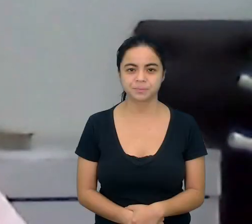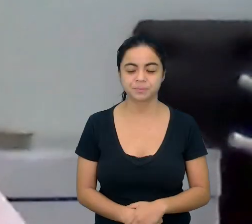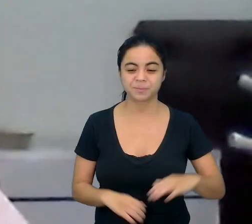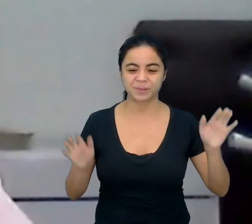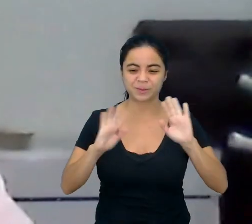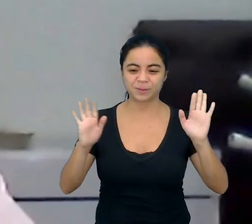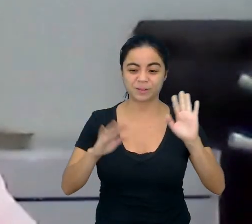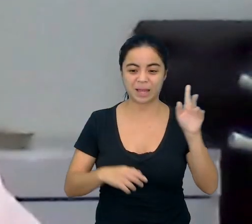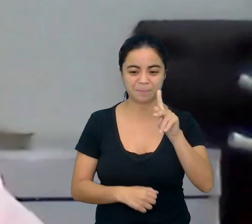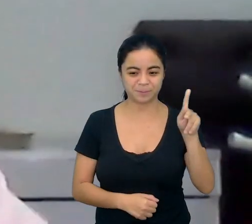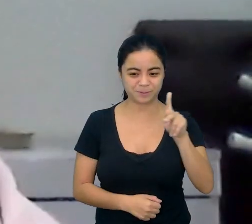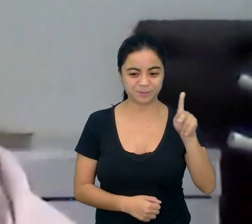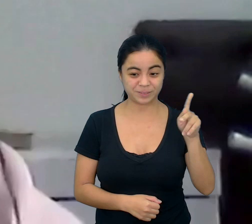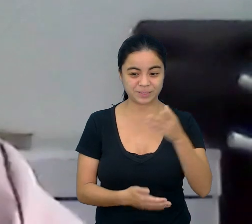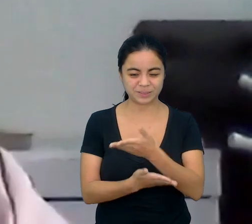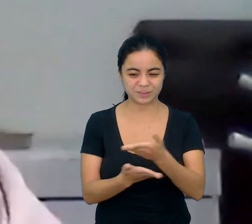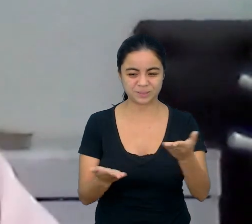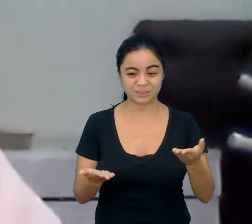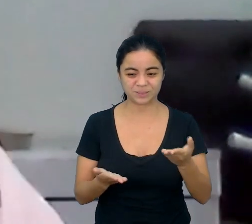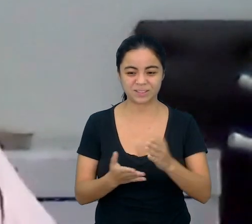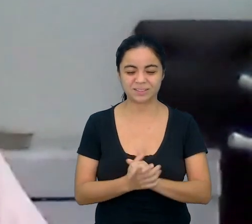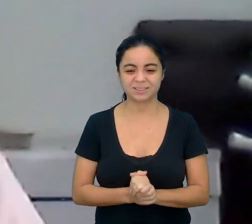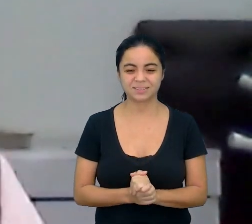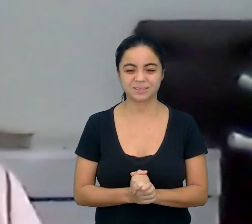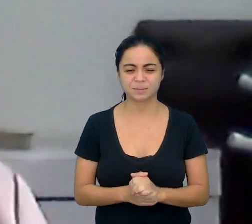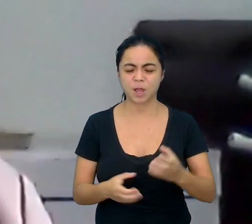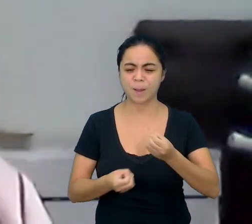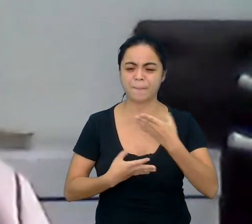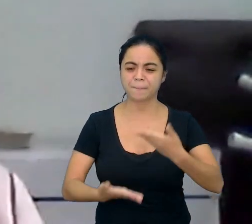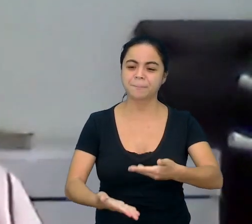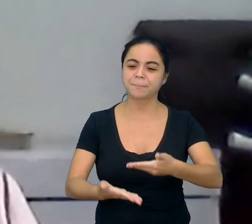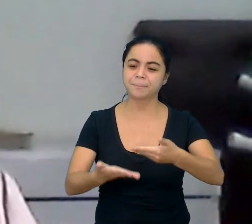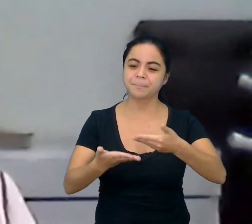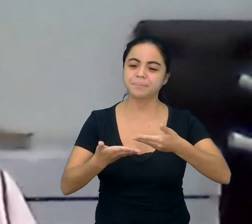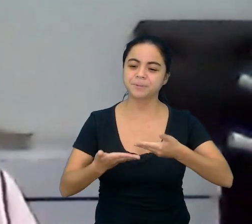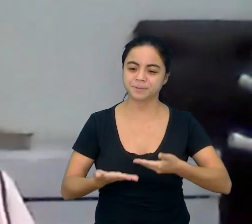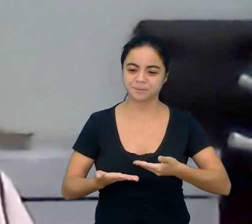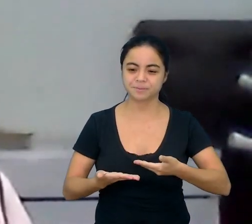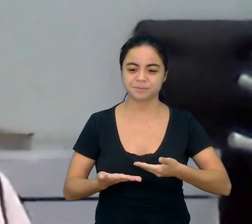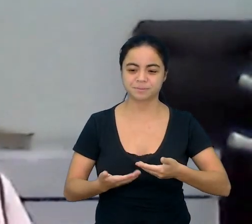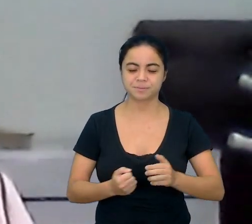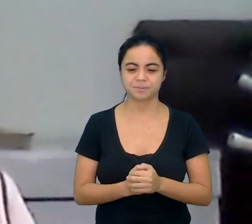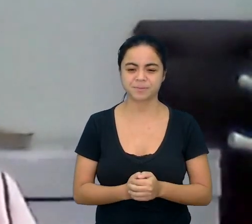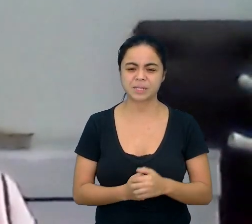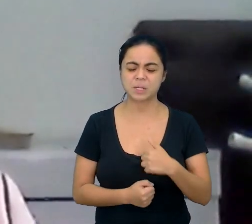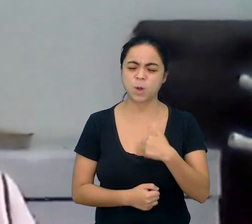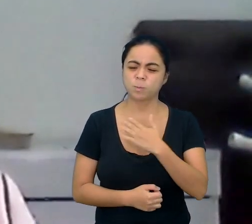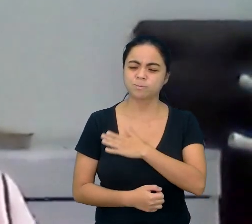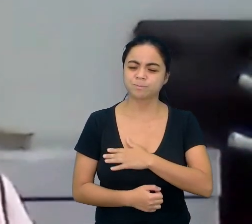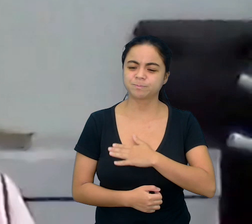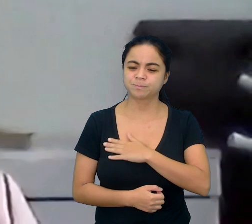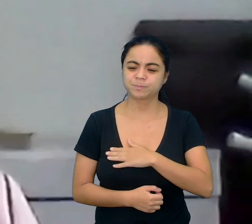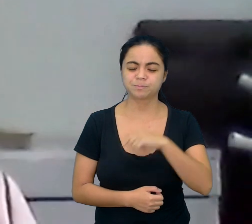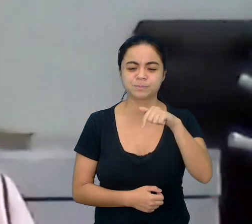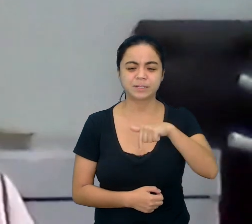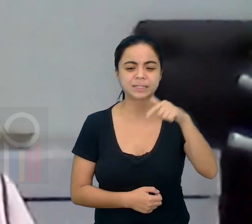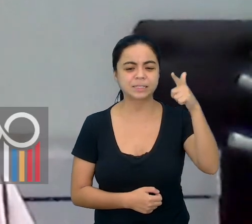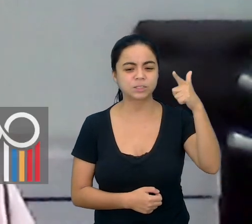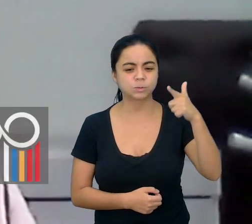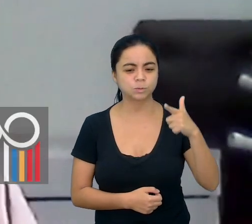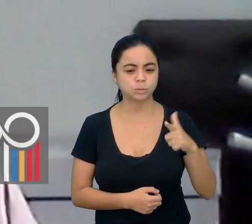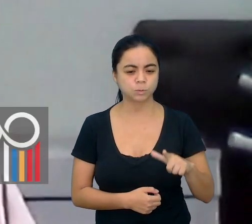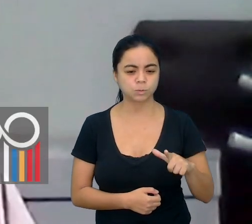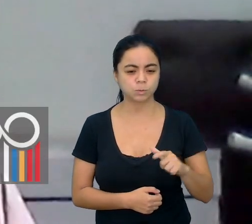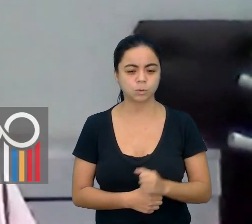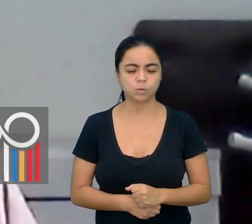Olá, professores, professoras, sejam muito bem-vindos e é um prazer estar aqui novamente com vocês